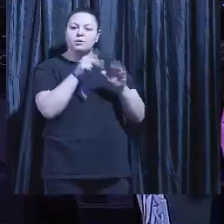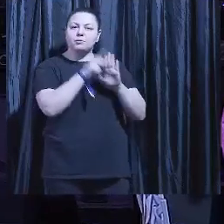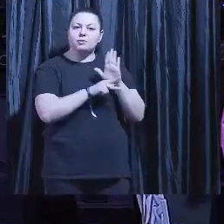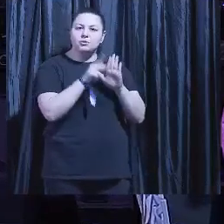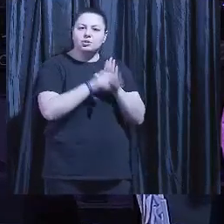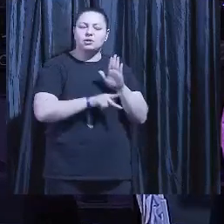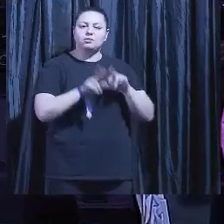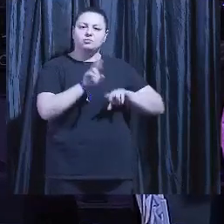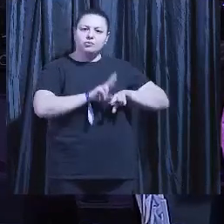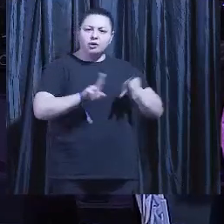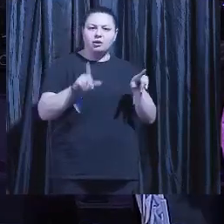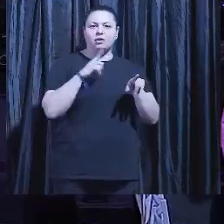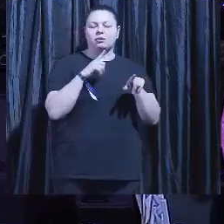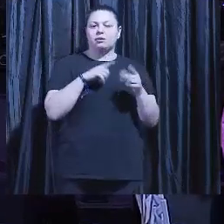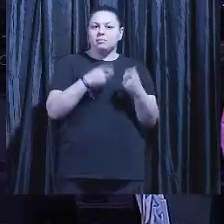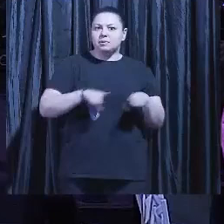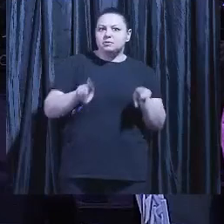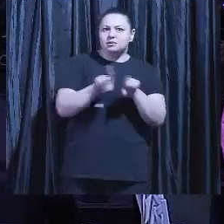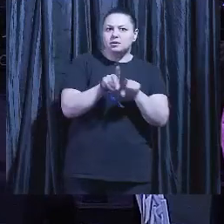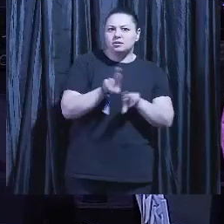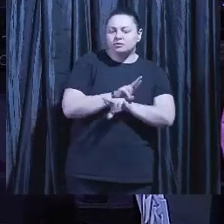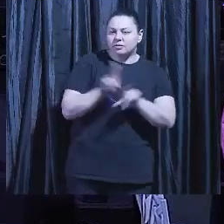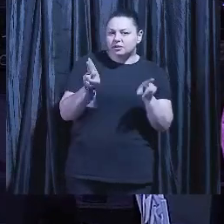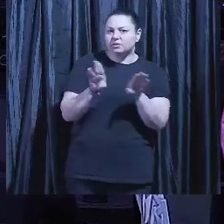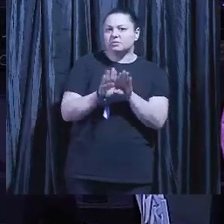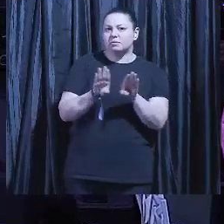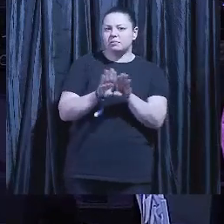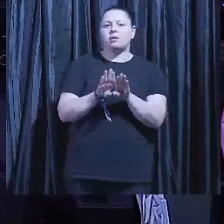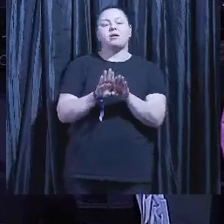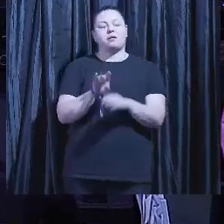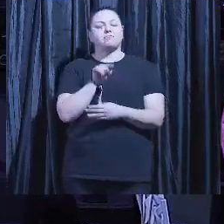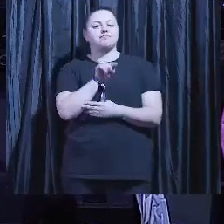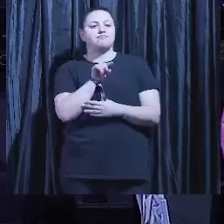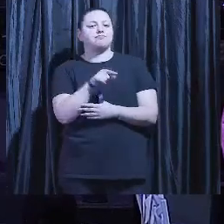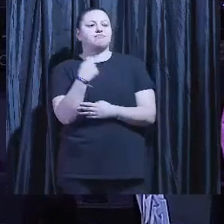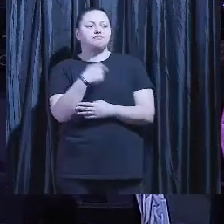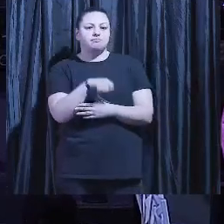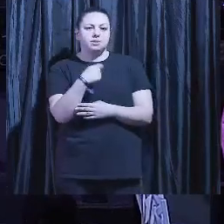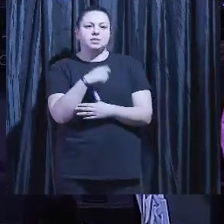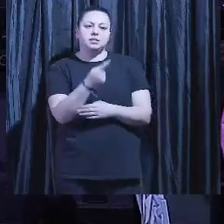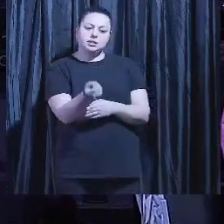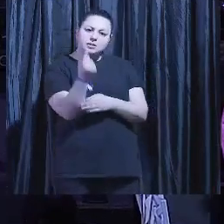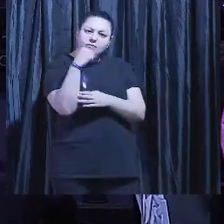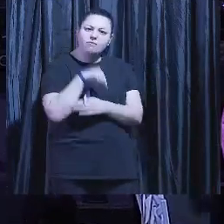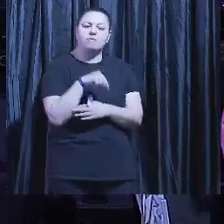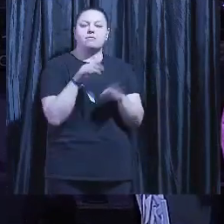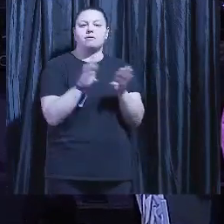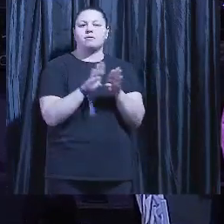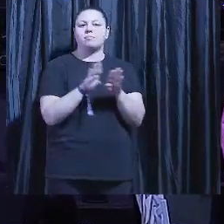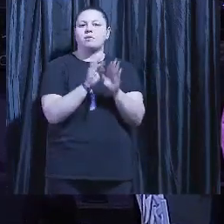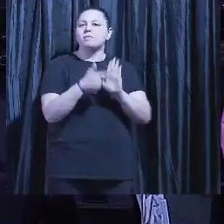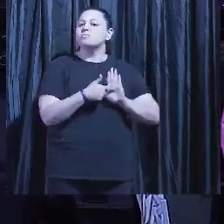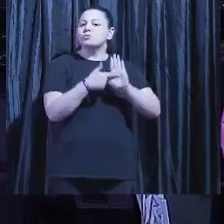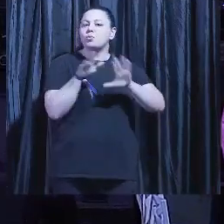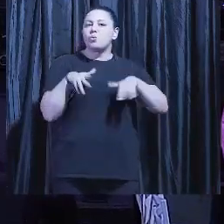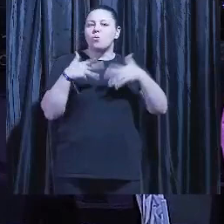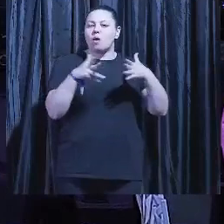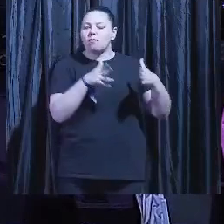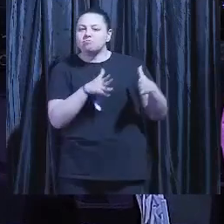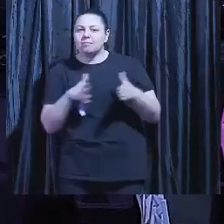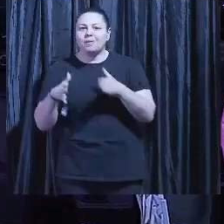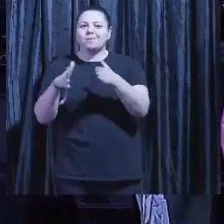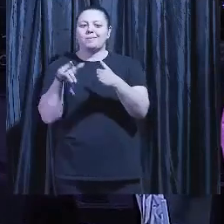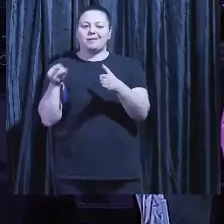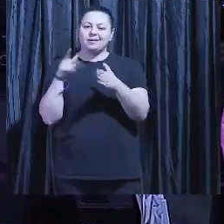com um parceiro diferente, é esse parceiro que tem que vir trazer para a gente, né, o direcionamento. É esse parceiro que tem que